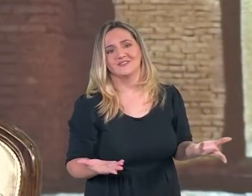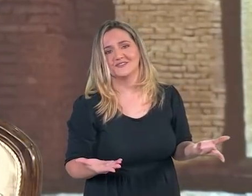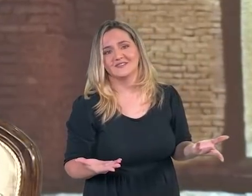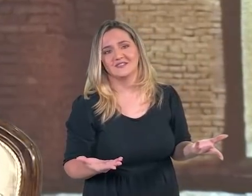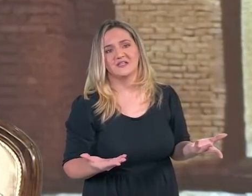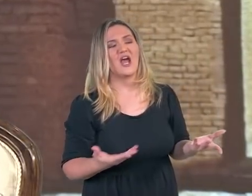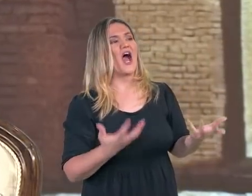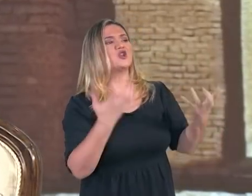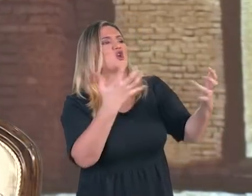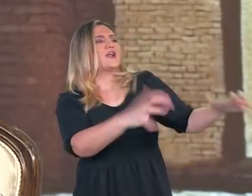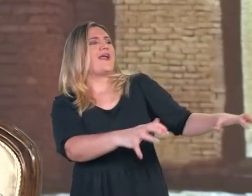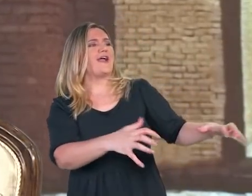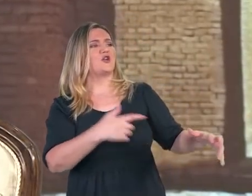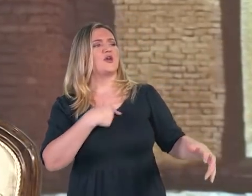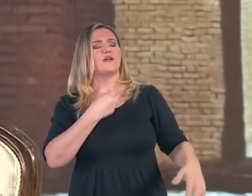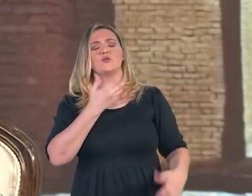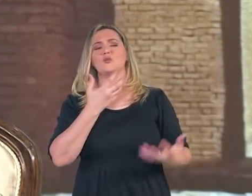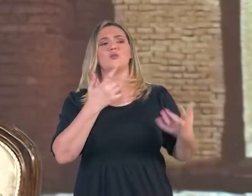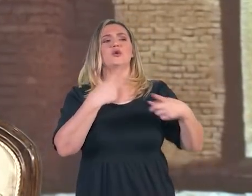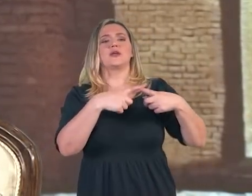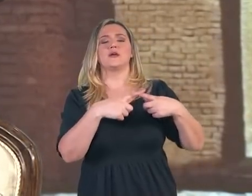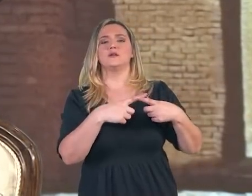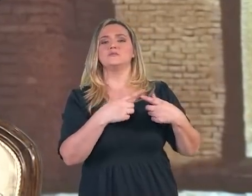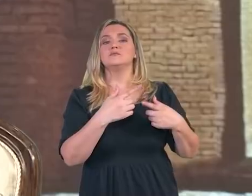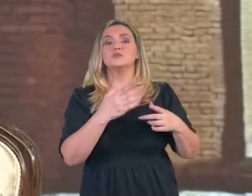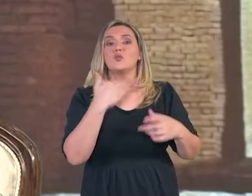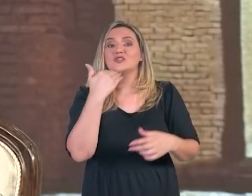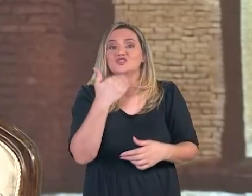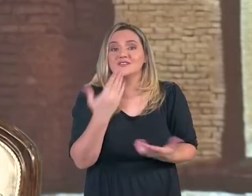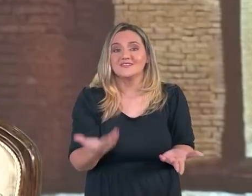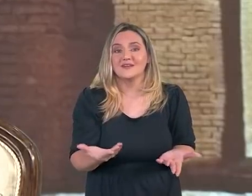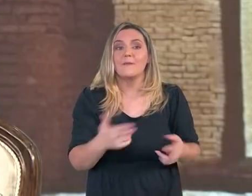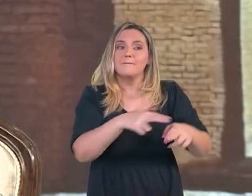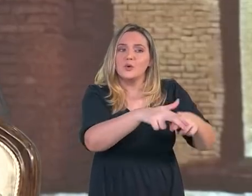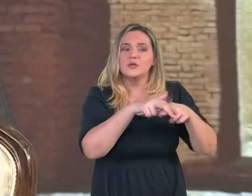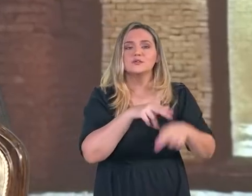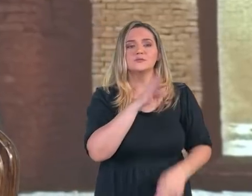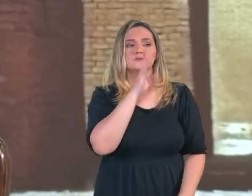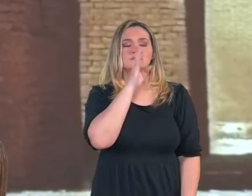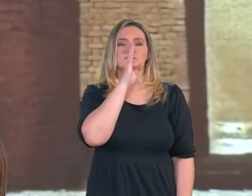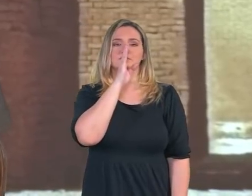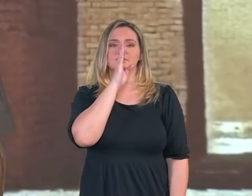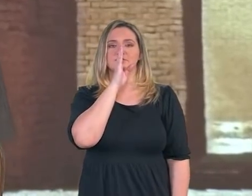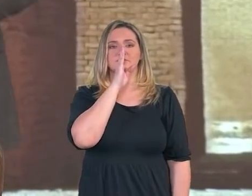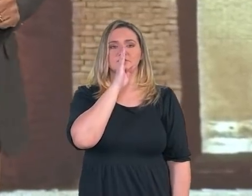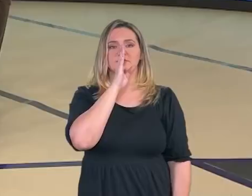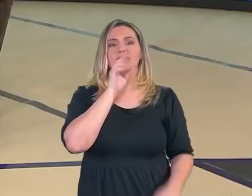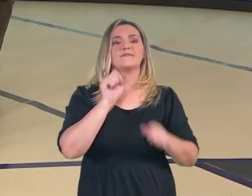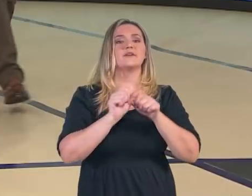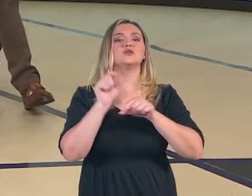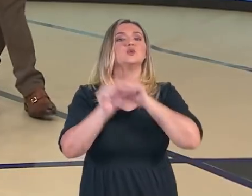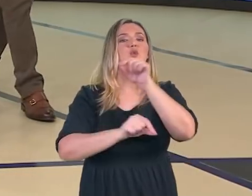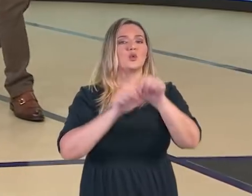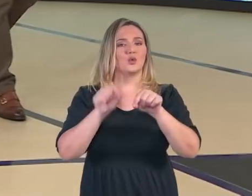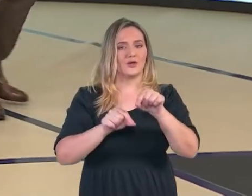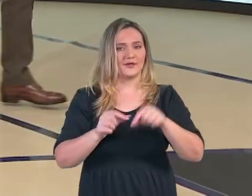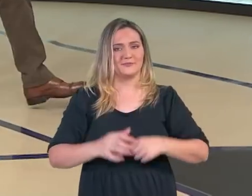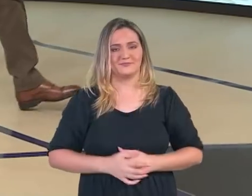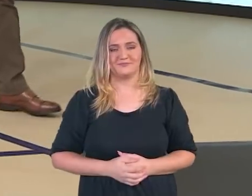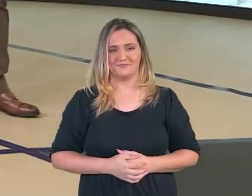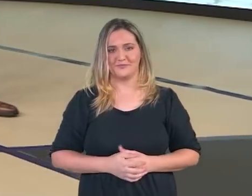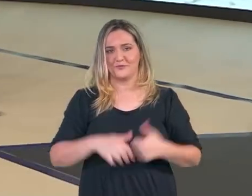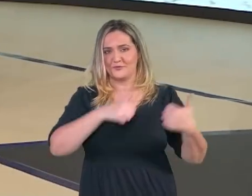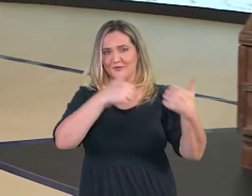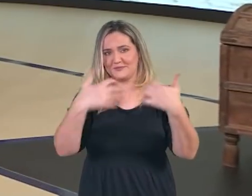arrumar confusão apenas por causa da troca de nomes. Então, o que eles fizeram? Muito bem. Lembra